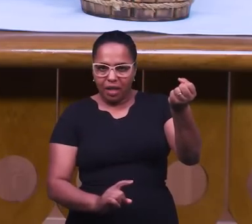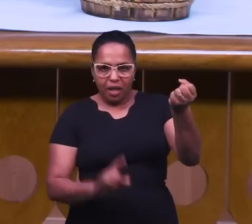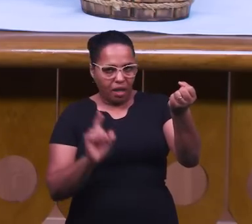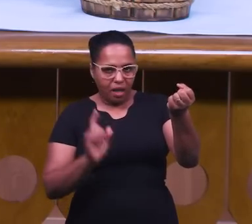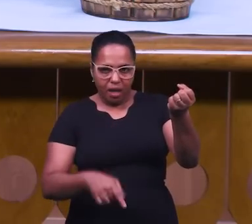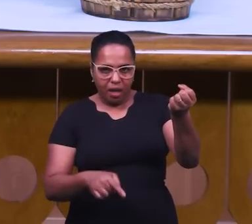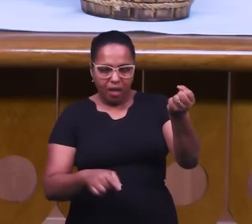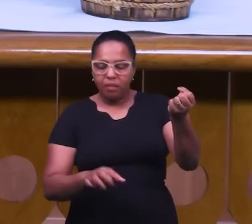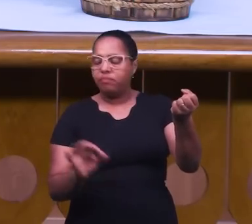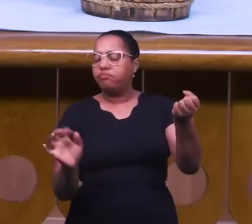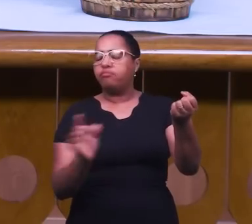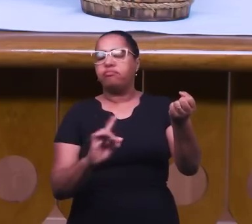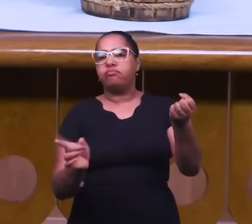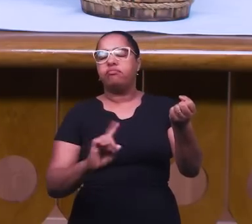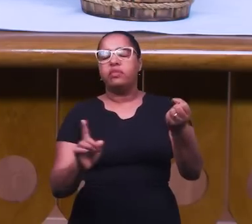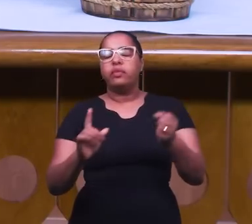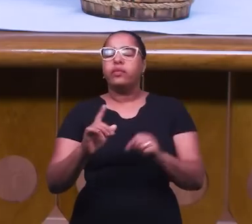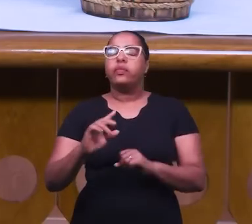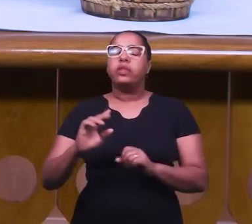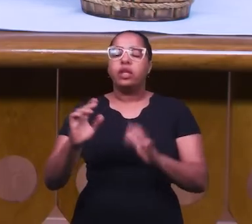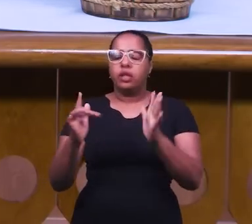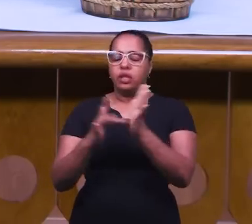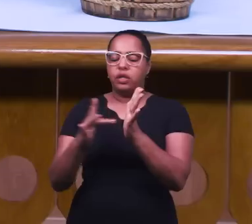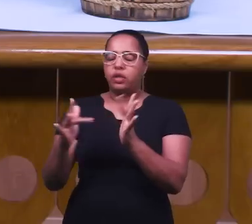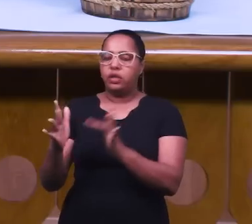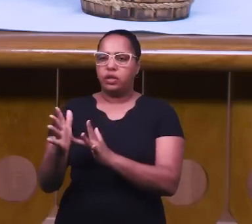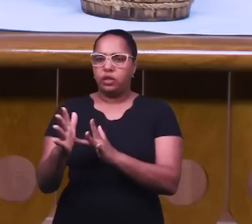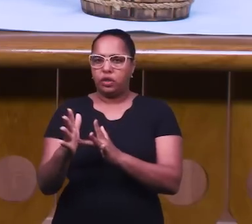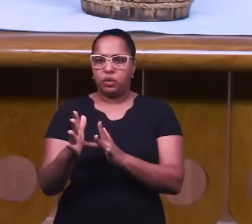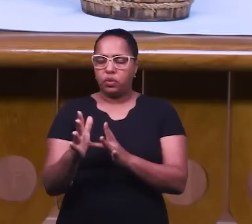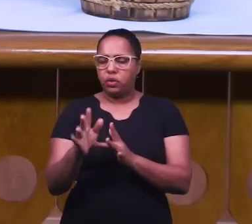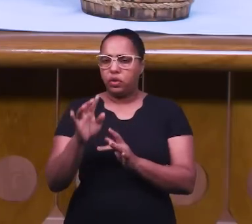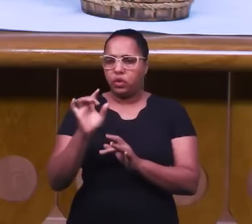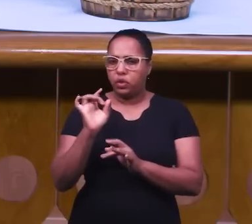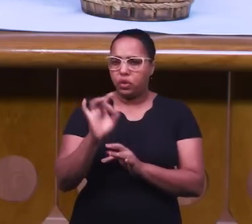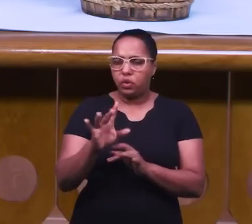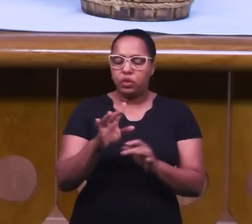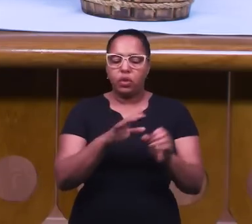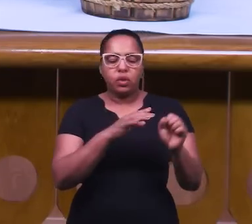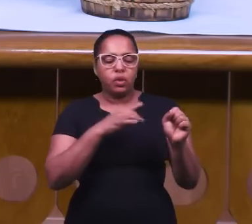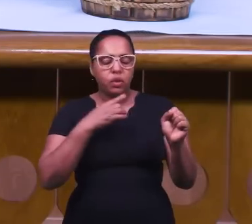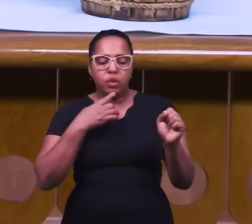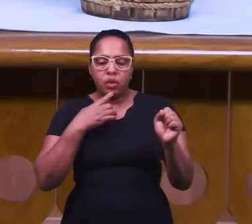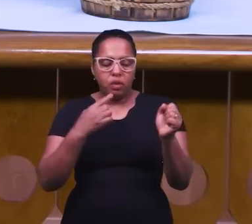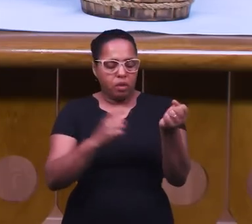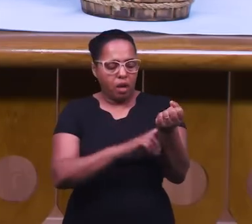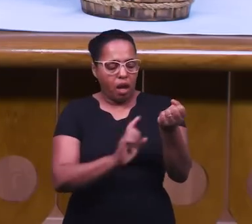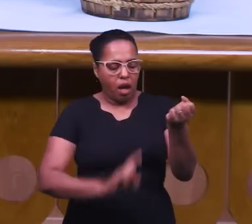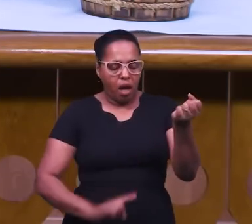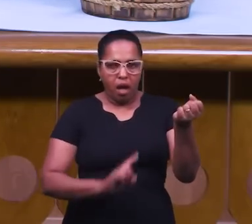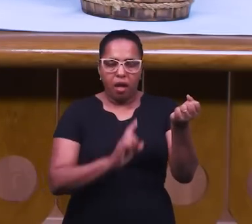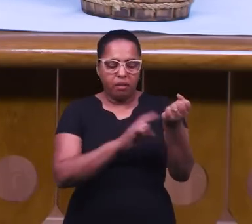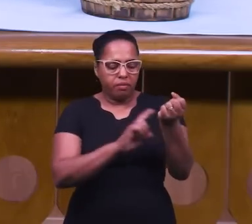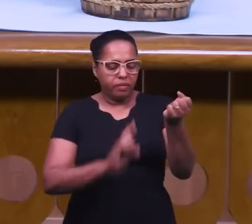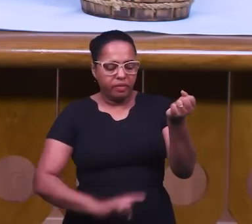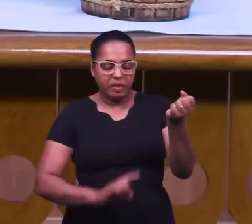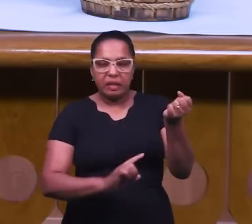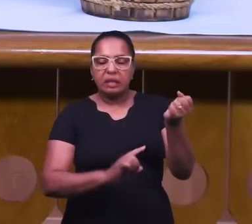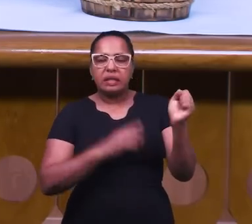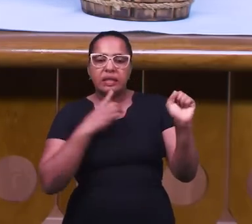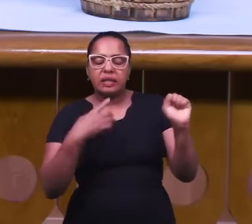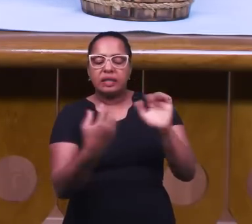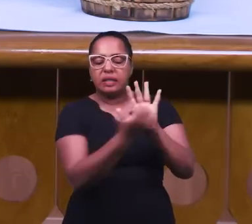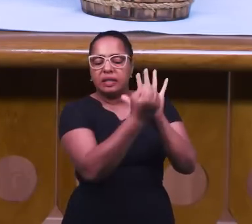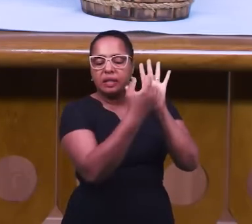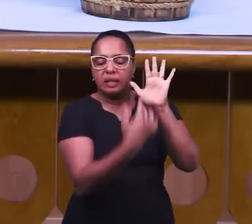tecido, mas porque Jesus, na verdade, ele não derramou simplesmente o seu sangue como um tecido, como alguma coisa